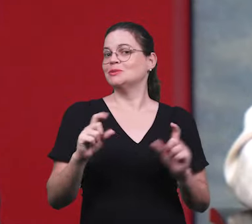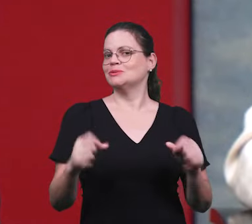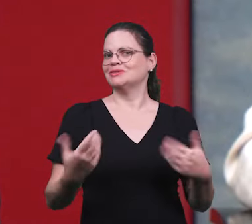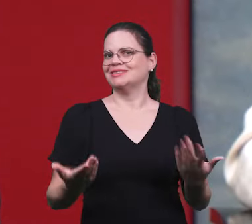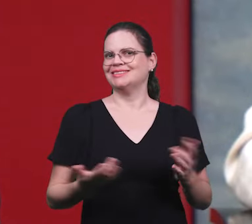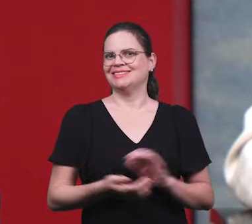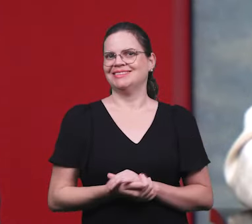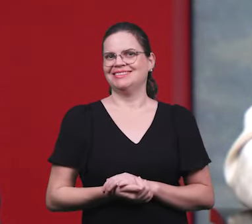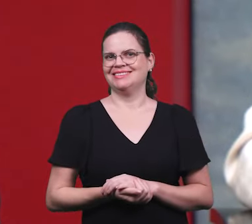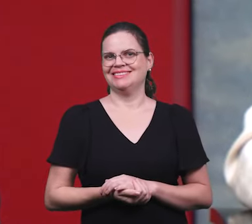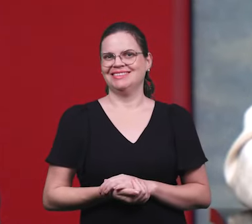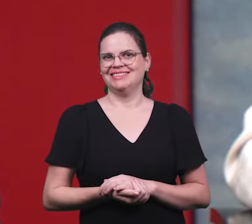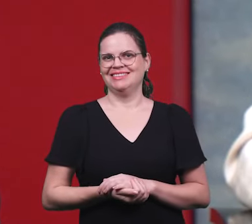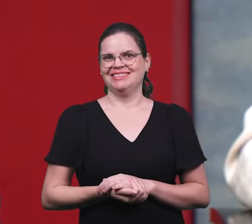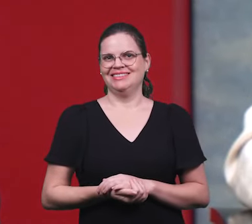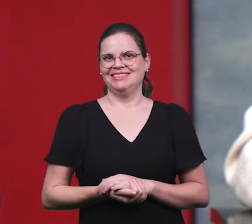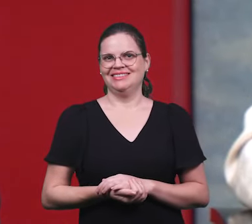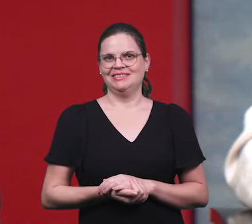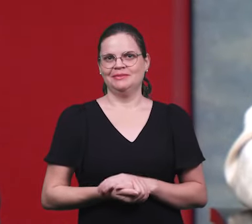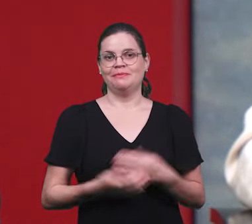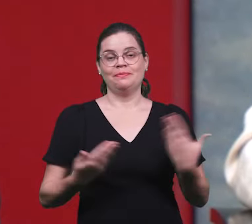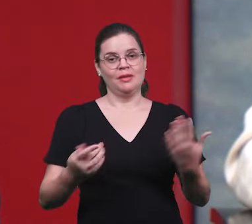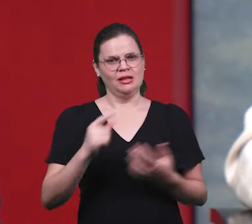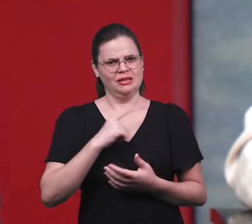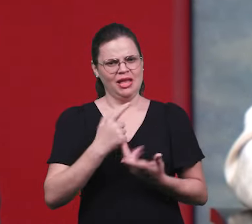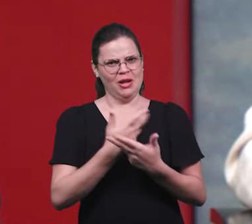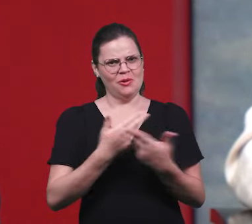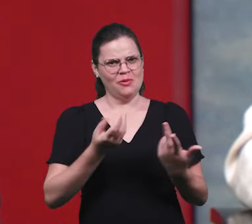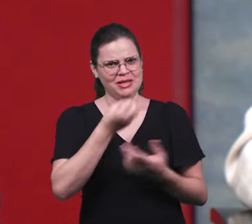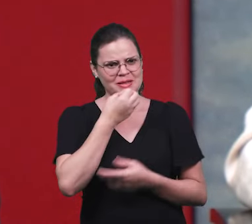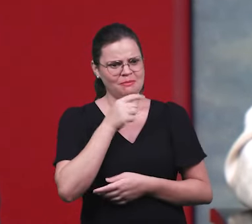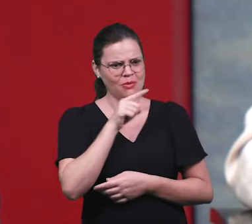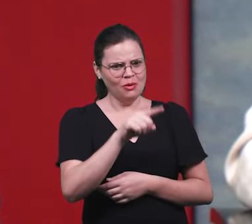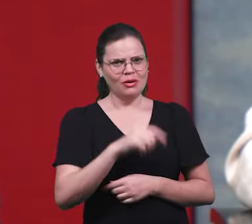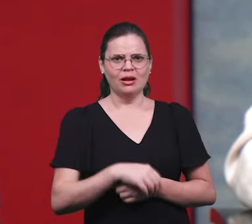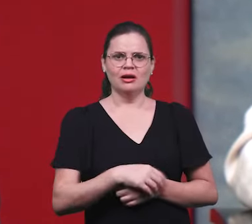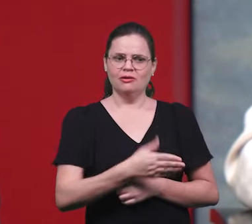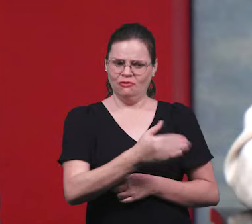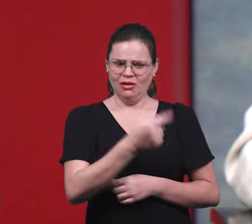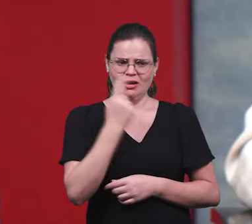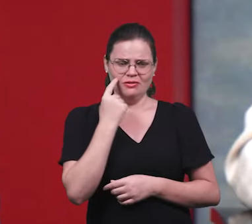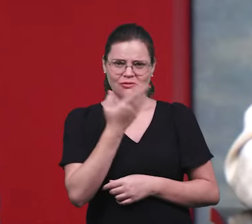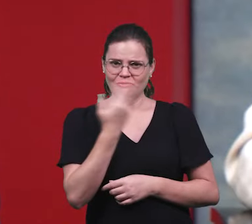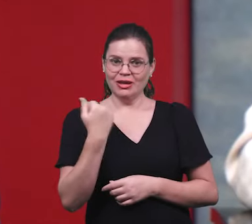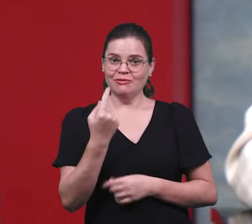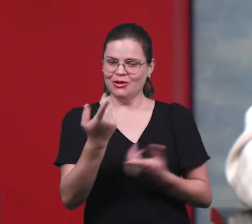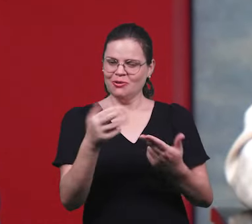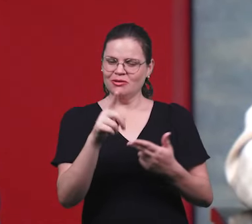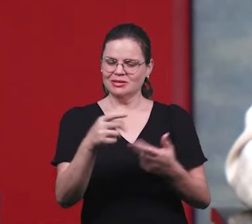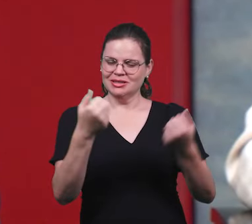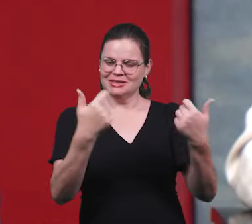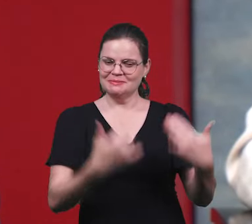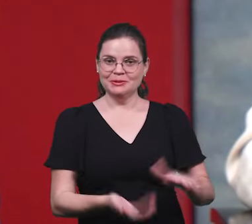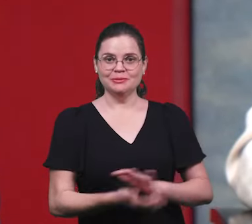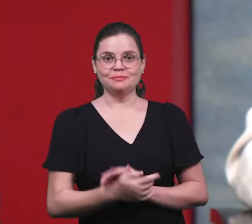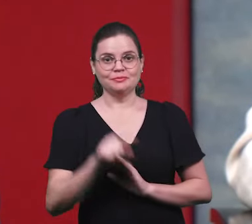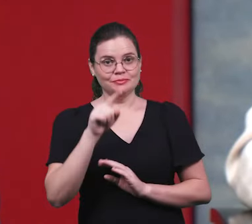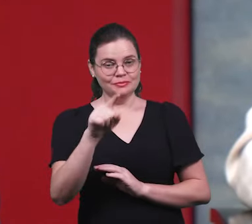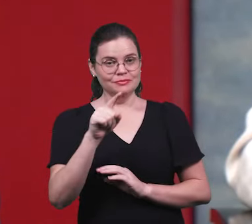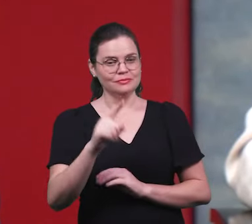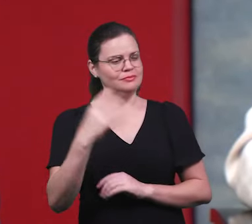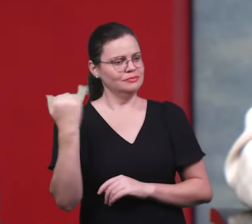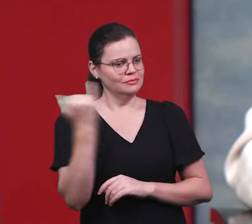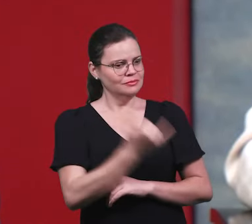coisa boa, né, da Galileia, pode vir, vem e vê. Foi isso que você fez. Você